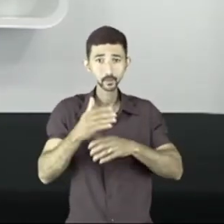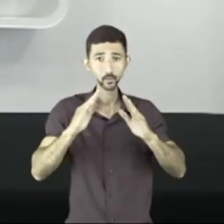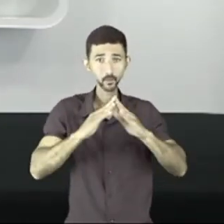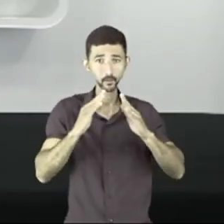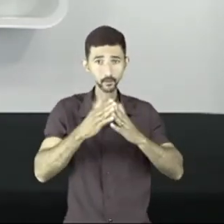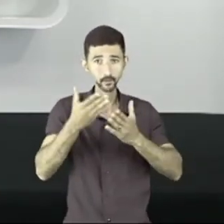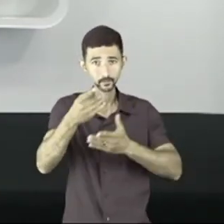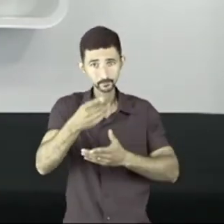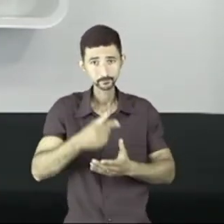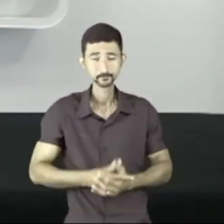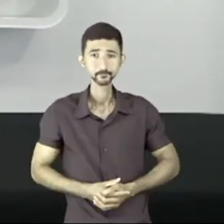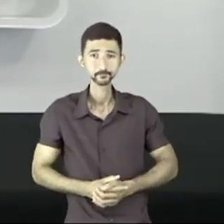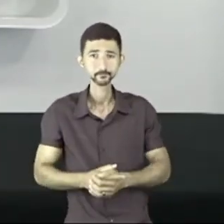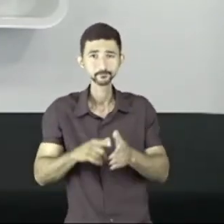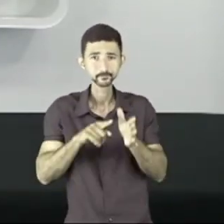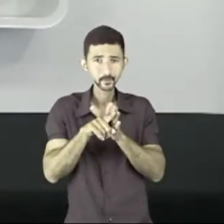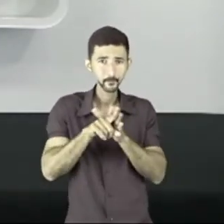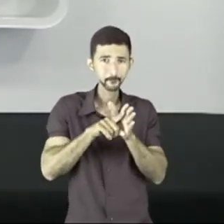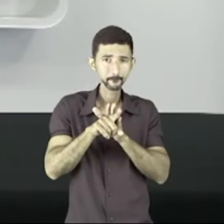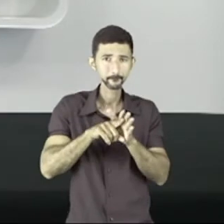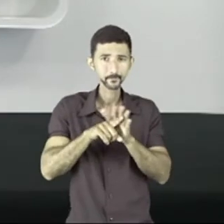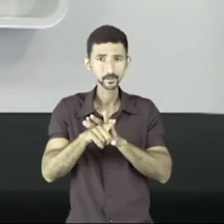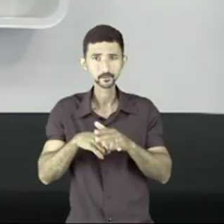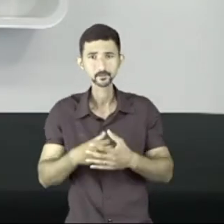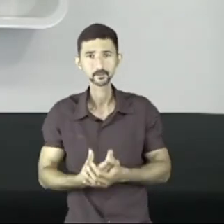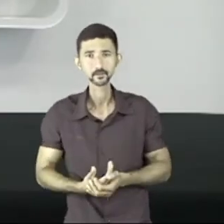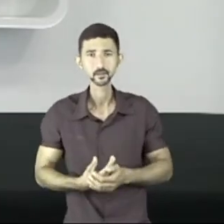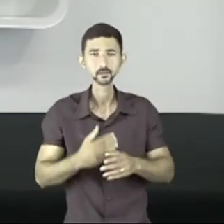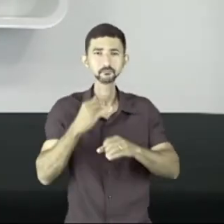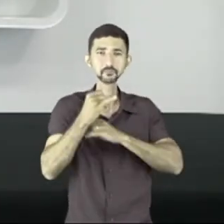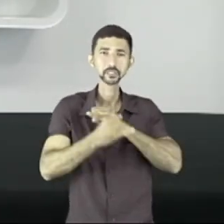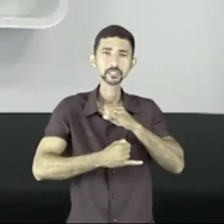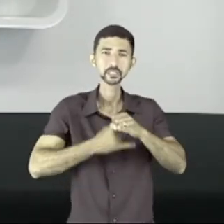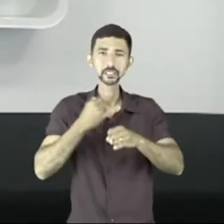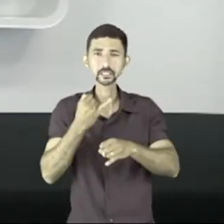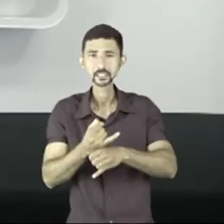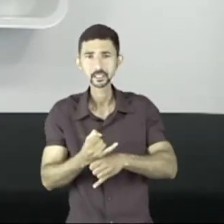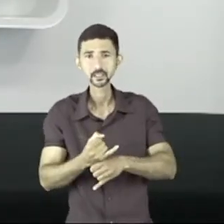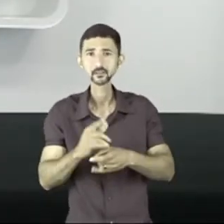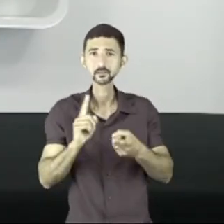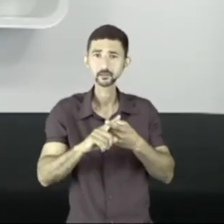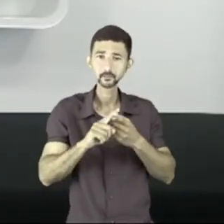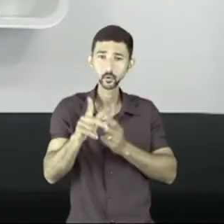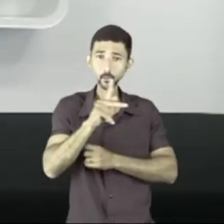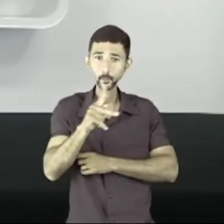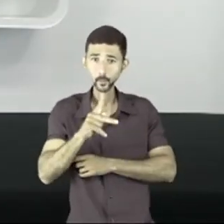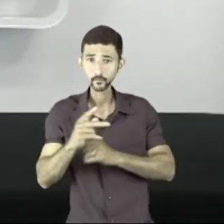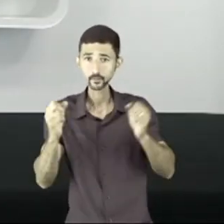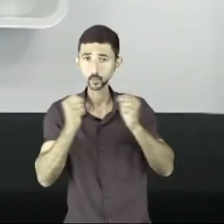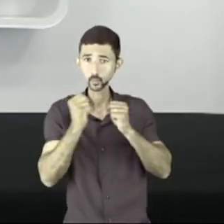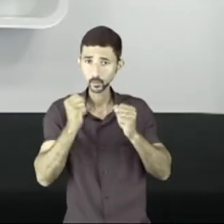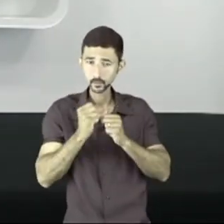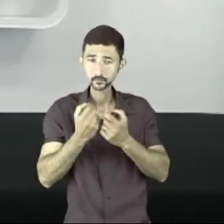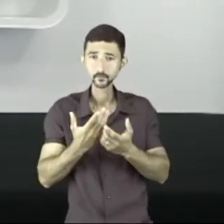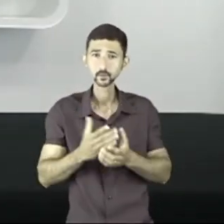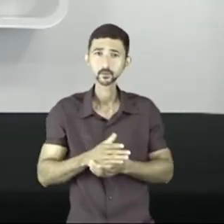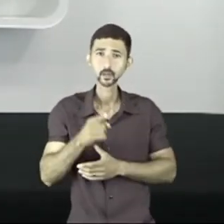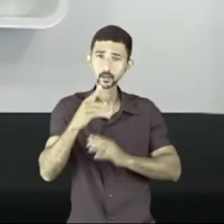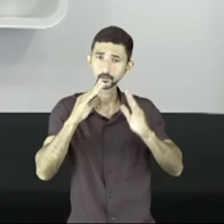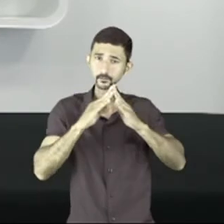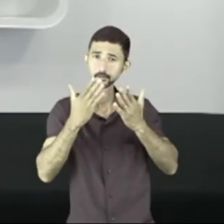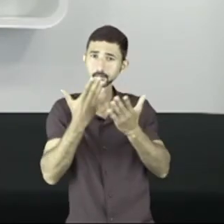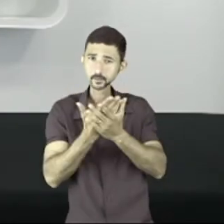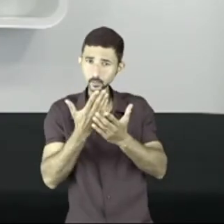sua casa. Você pode pesquisar na internet, até mesmo o seu professor de educação física da escola